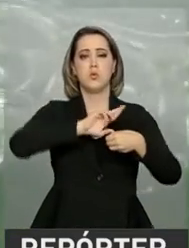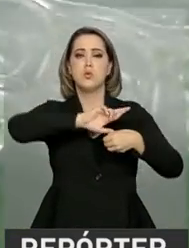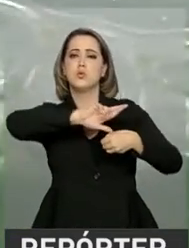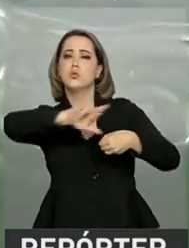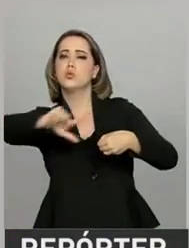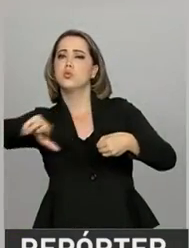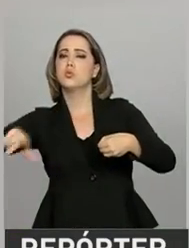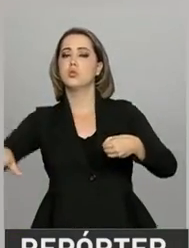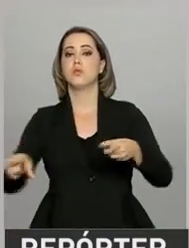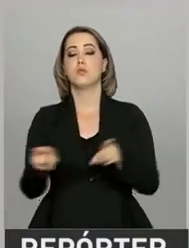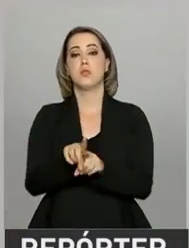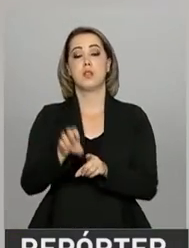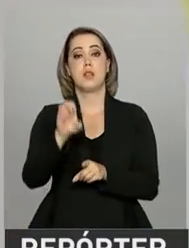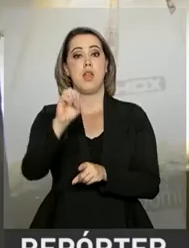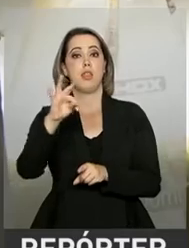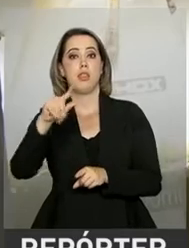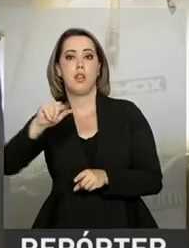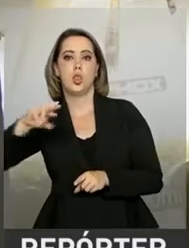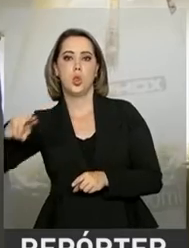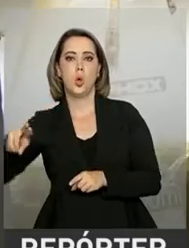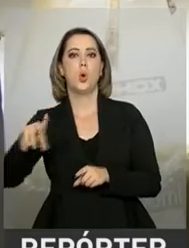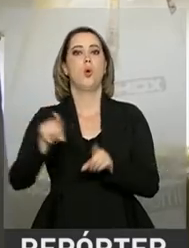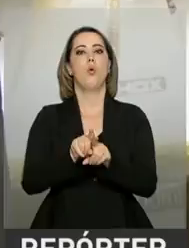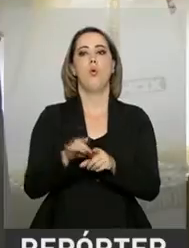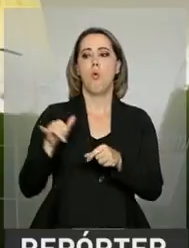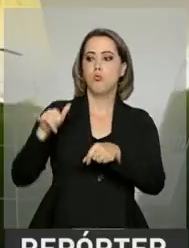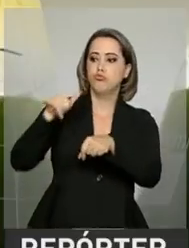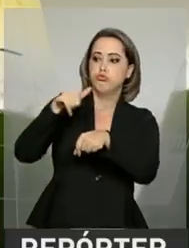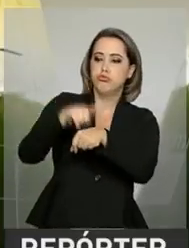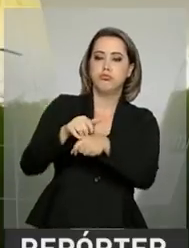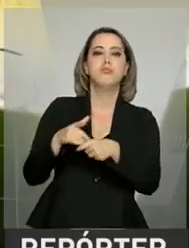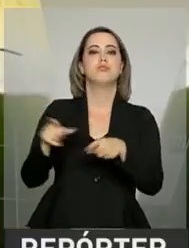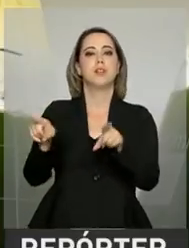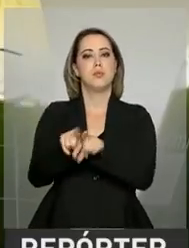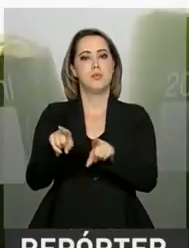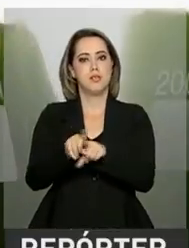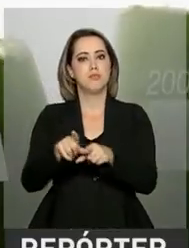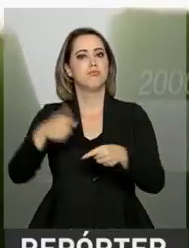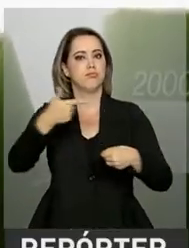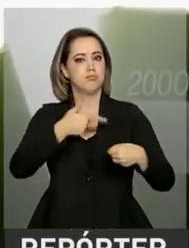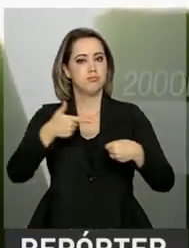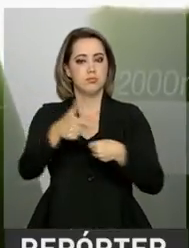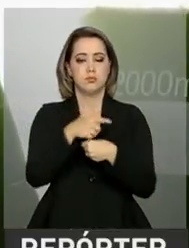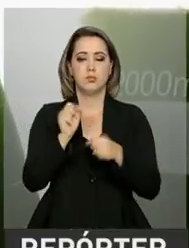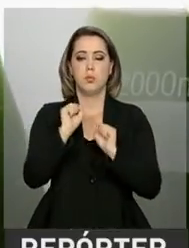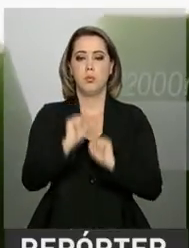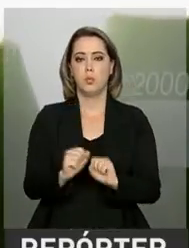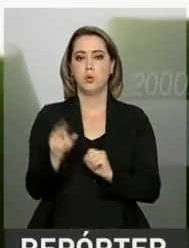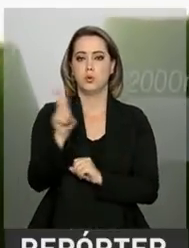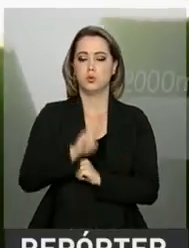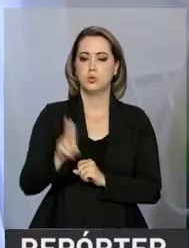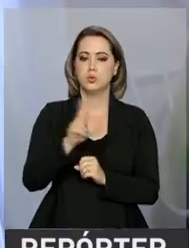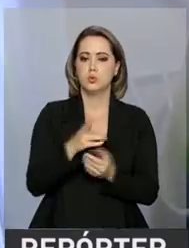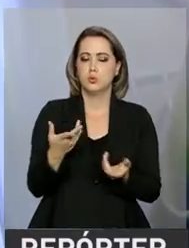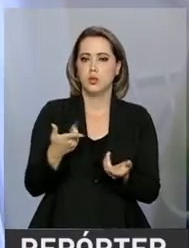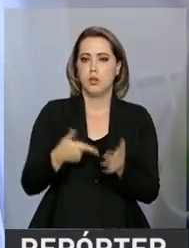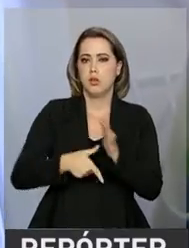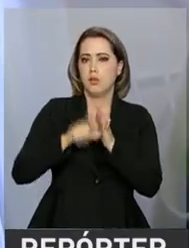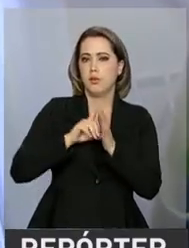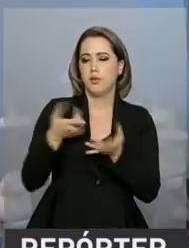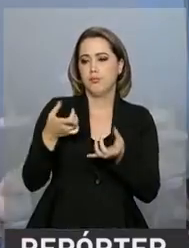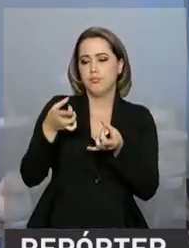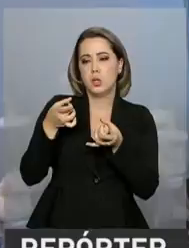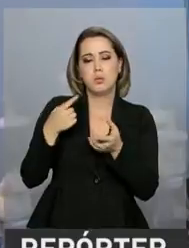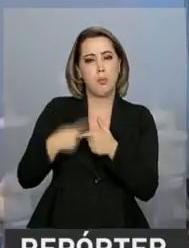até bioquerosene de avião. Sem falar que o método permite o uso eficiente dos resíduos, que deixam de ser um